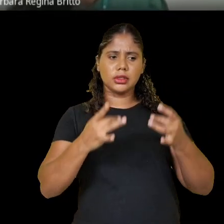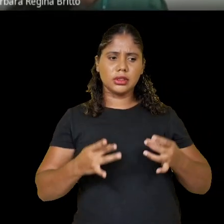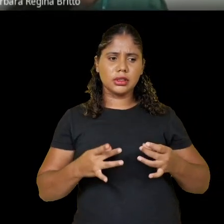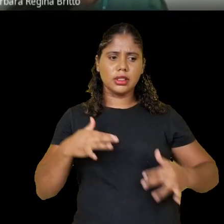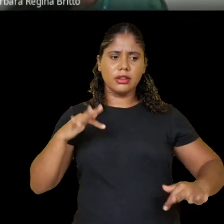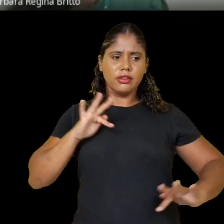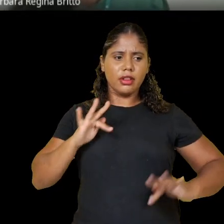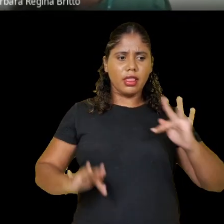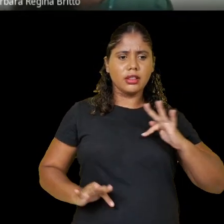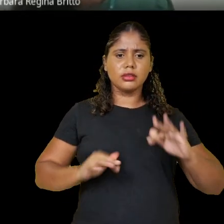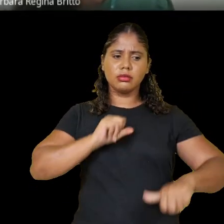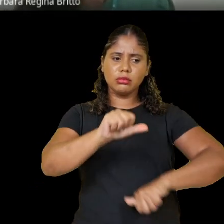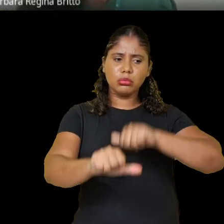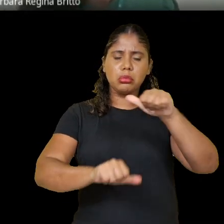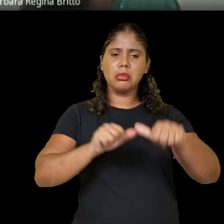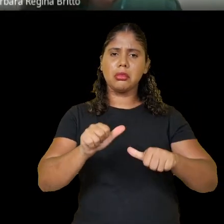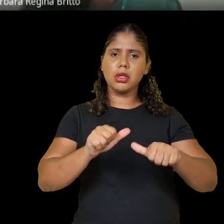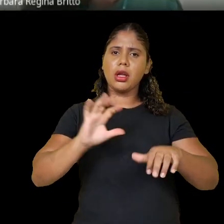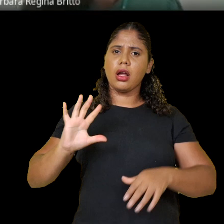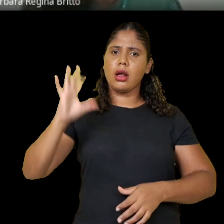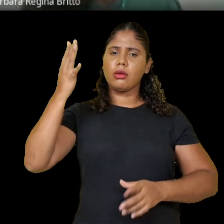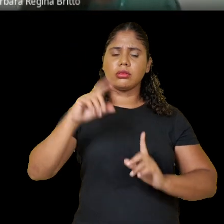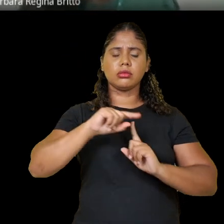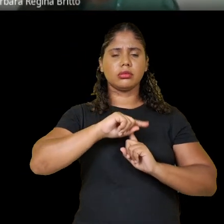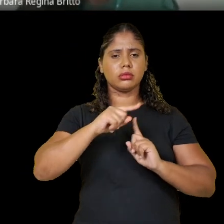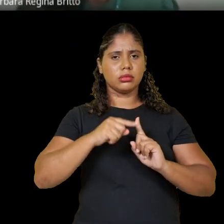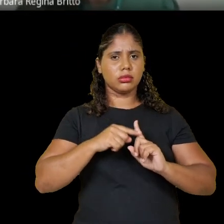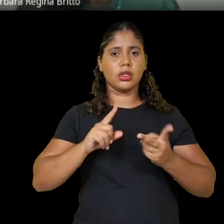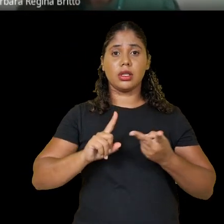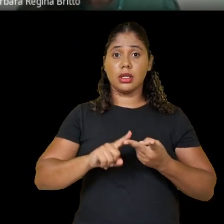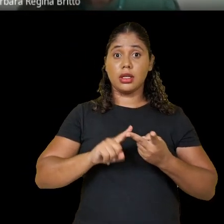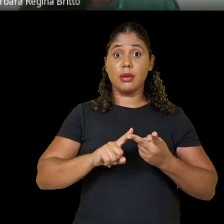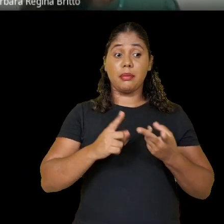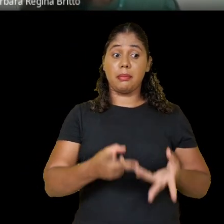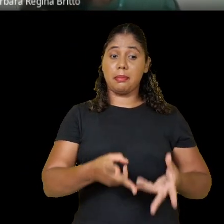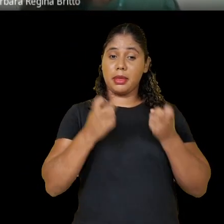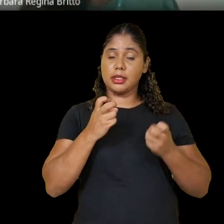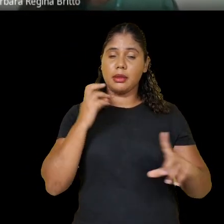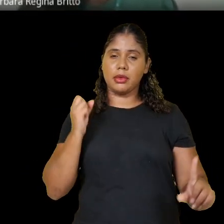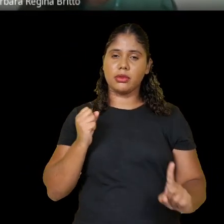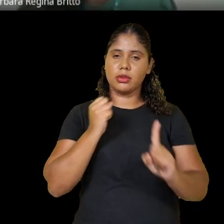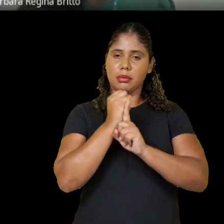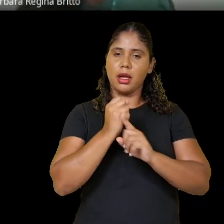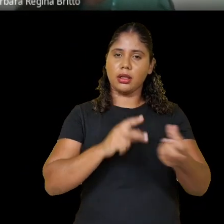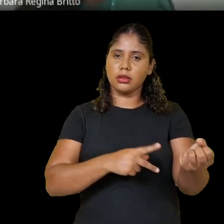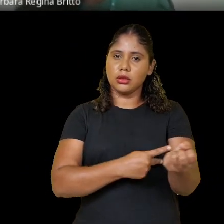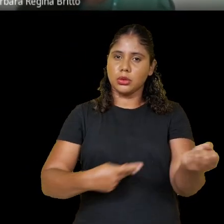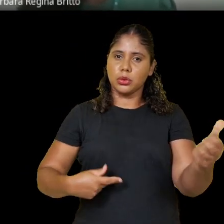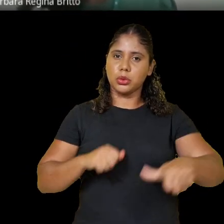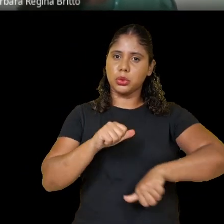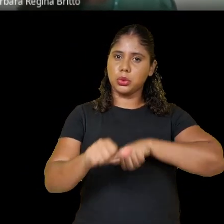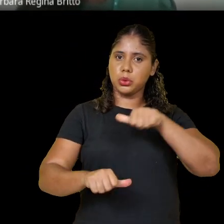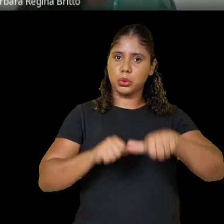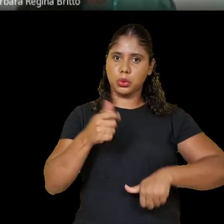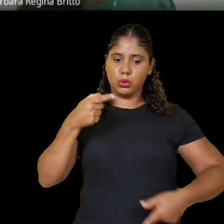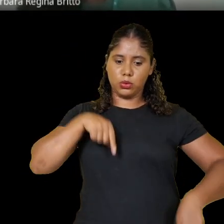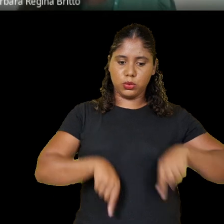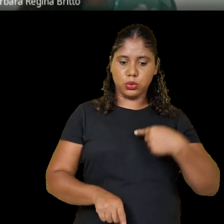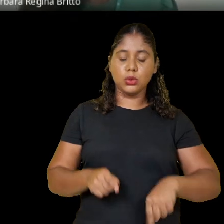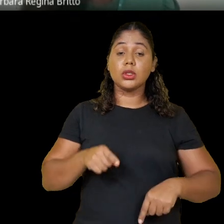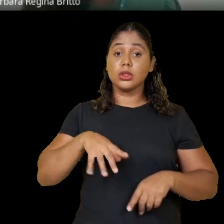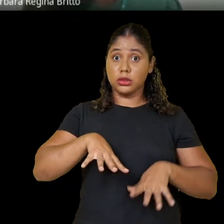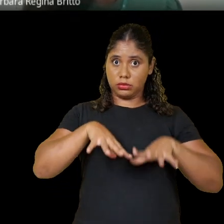alterações fisiológicas ocorridas durante a gestação, identificar os impactos das mudanças hormonais,